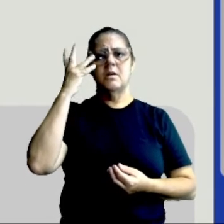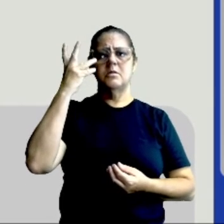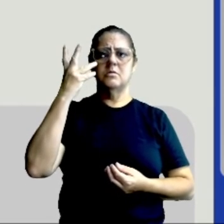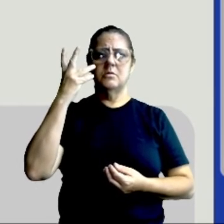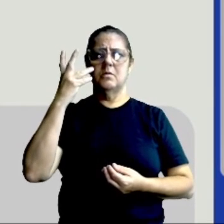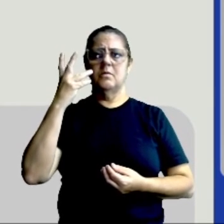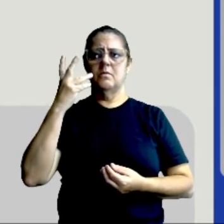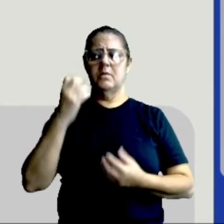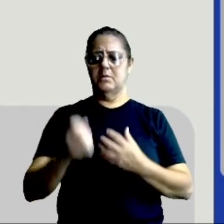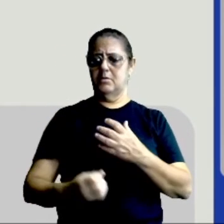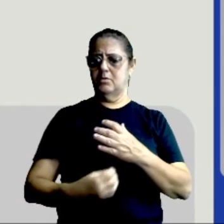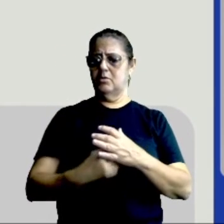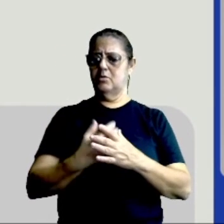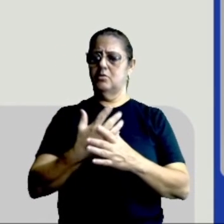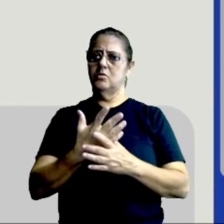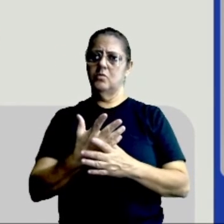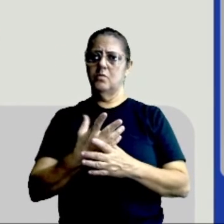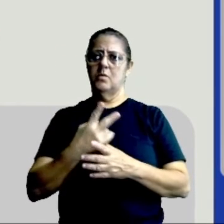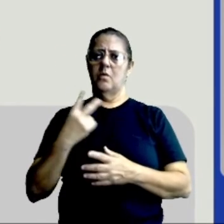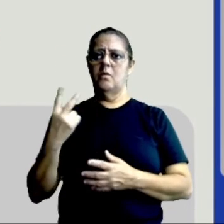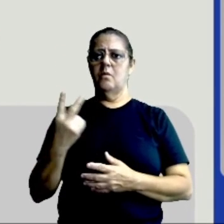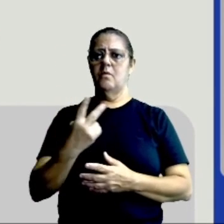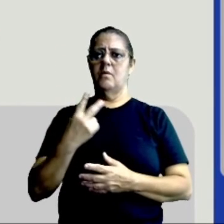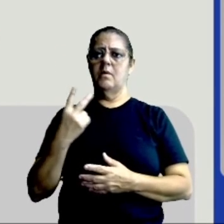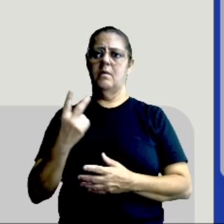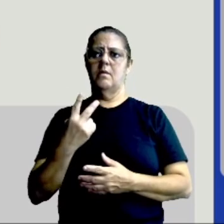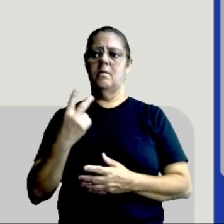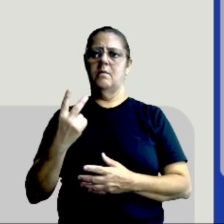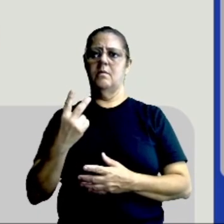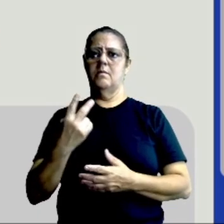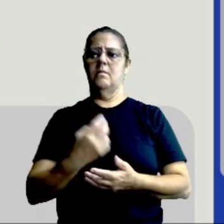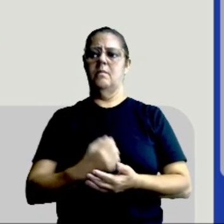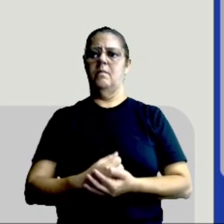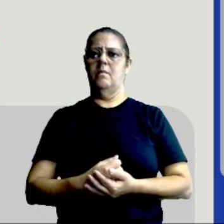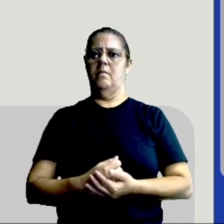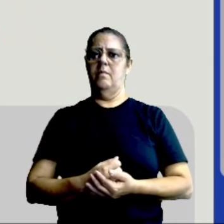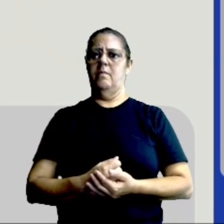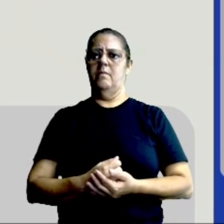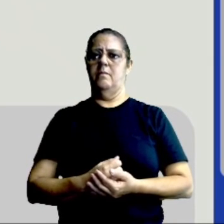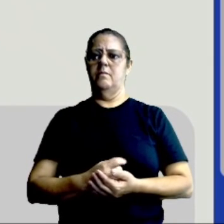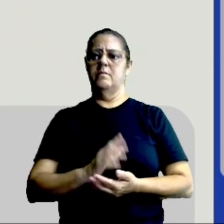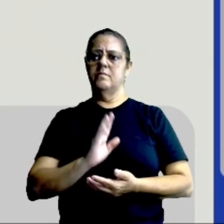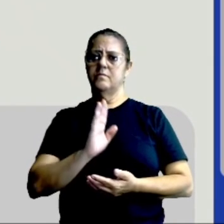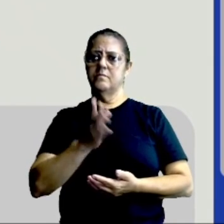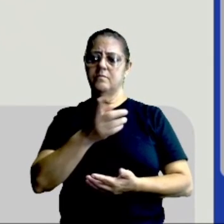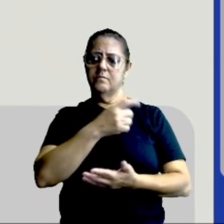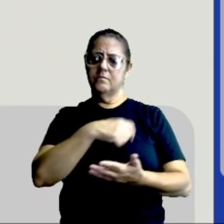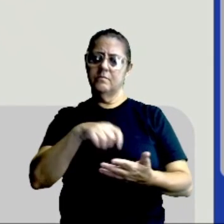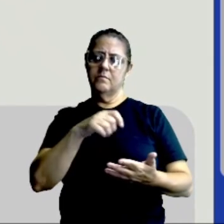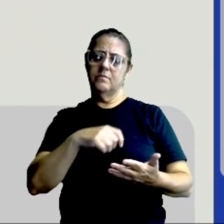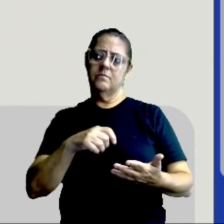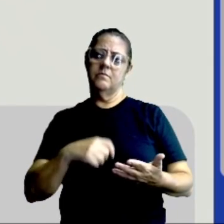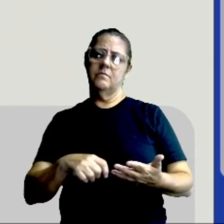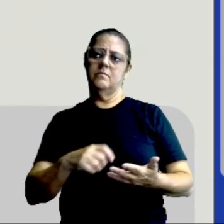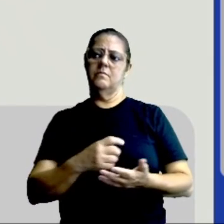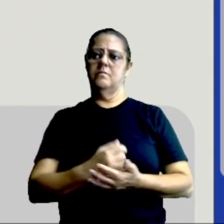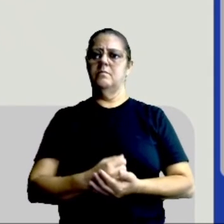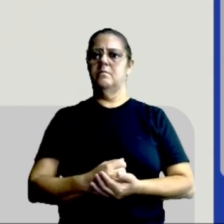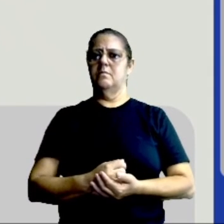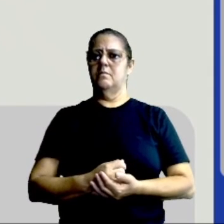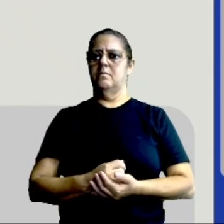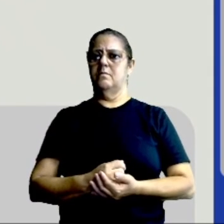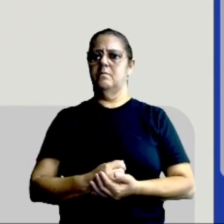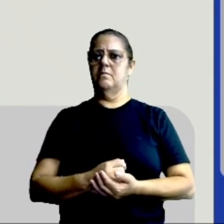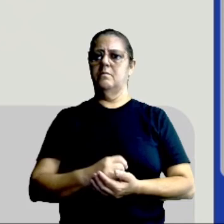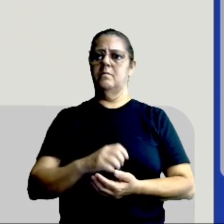resolver, descobrir esse valor desconhecido? Então, tá aqui. Nós já escrevemos a equação. A partir da